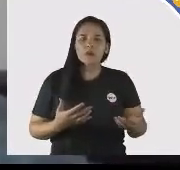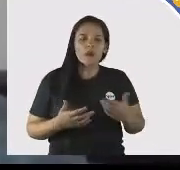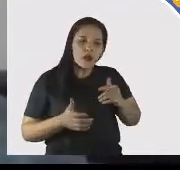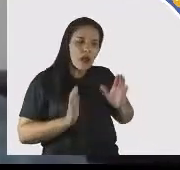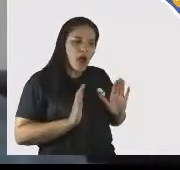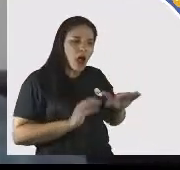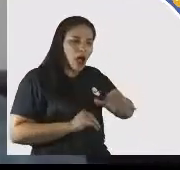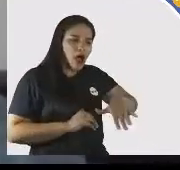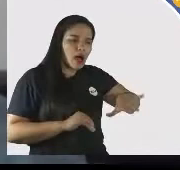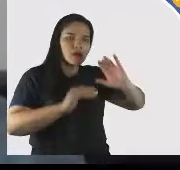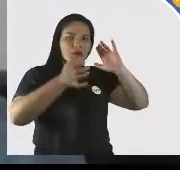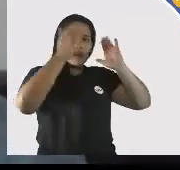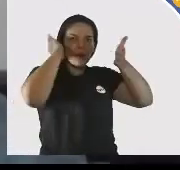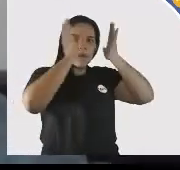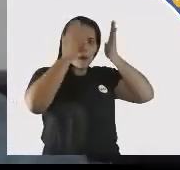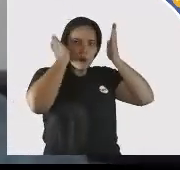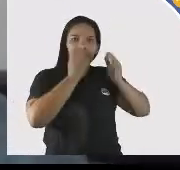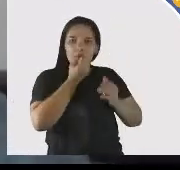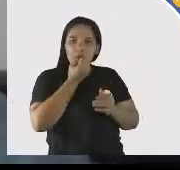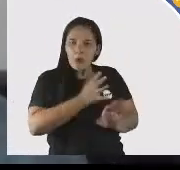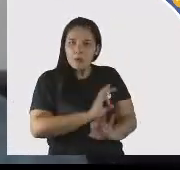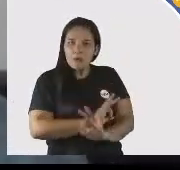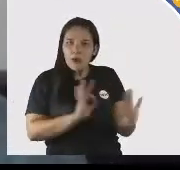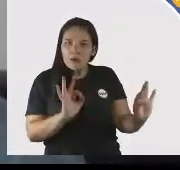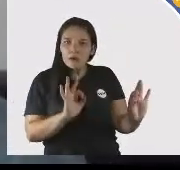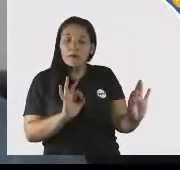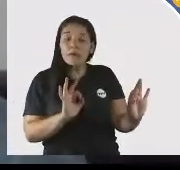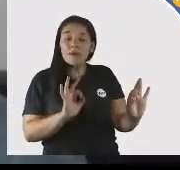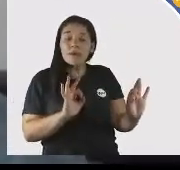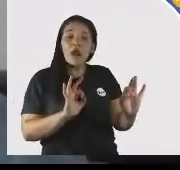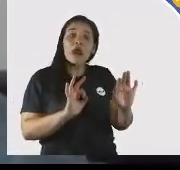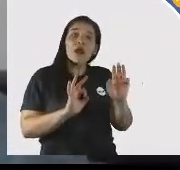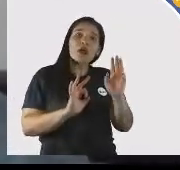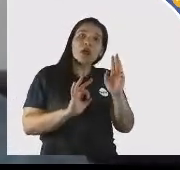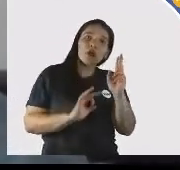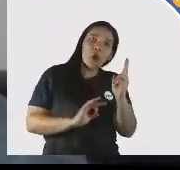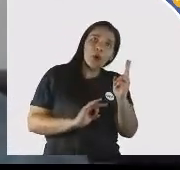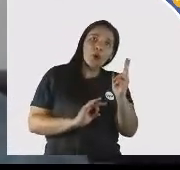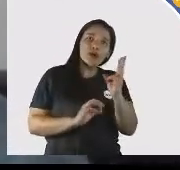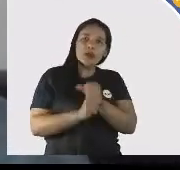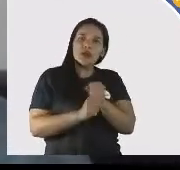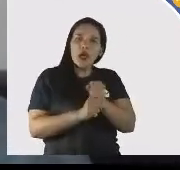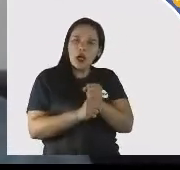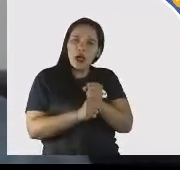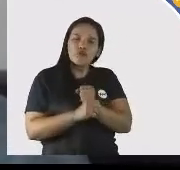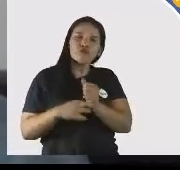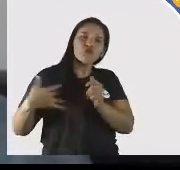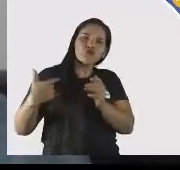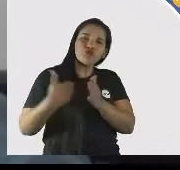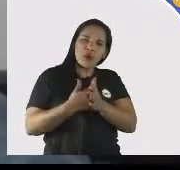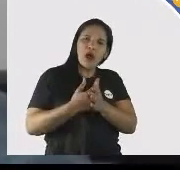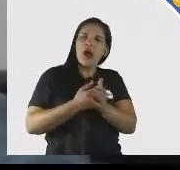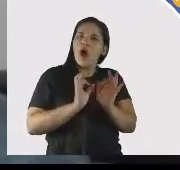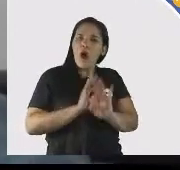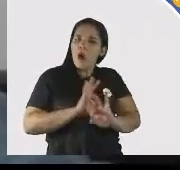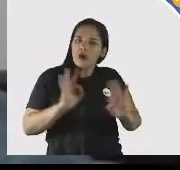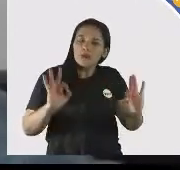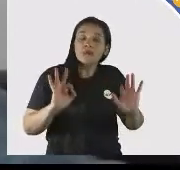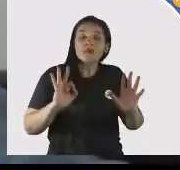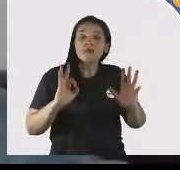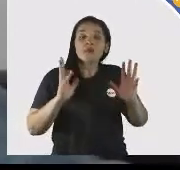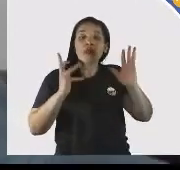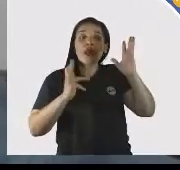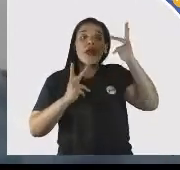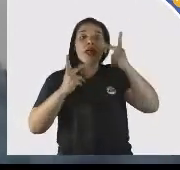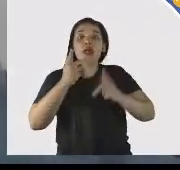de e ele vem muito positivamente nos últimos 23 anos se recuperando ano após ano é natural